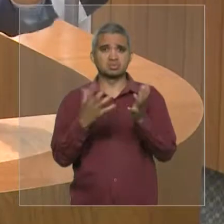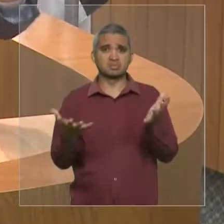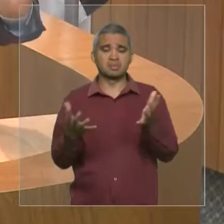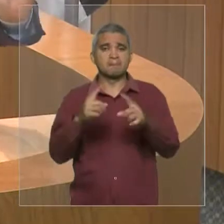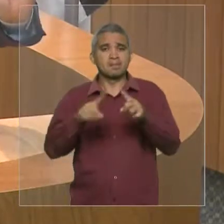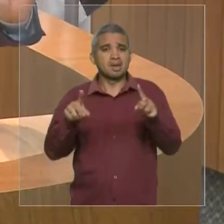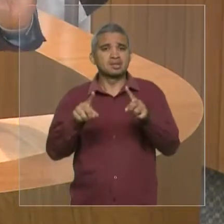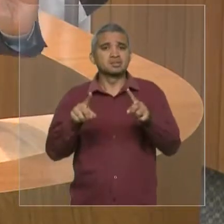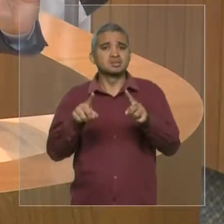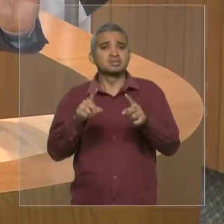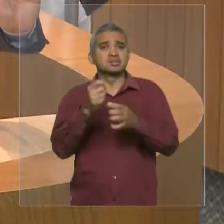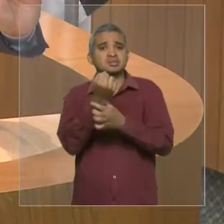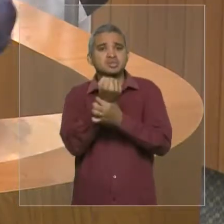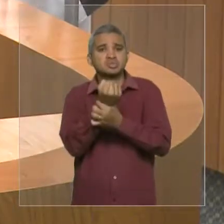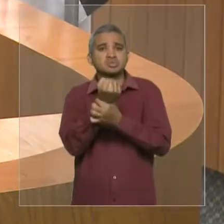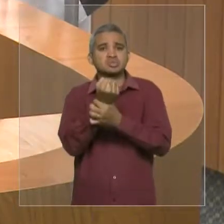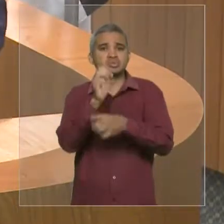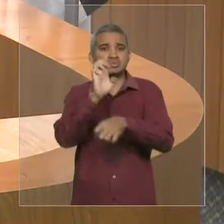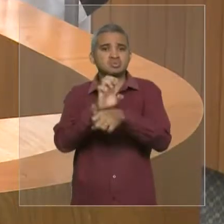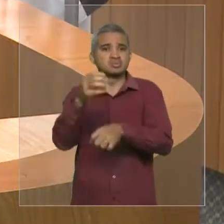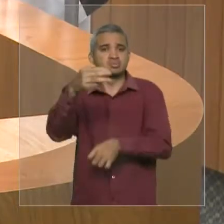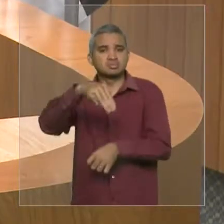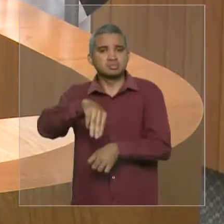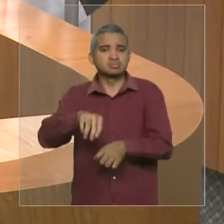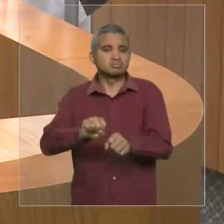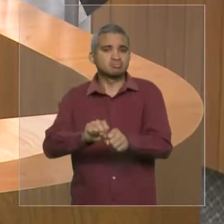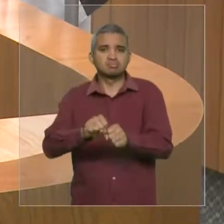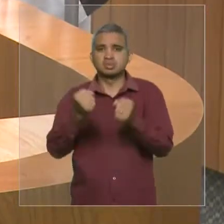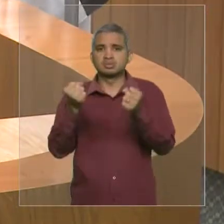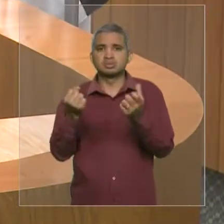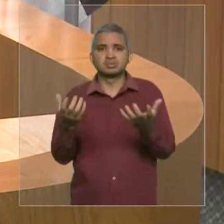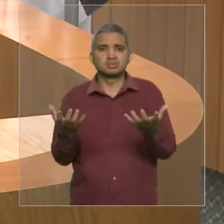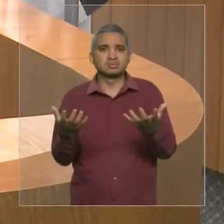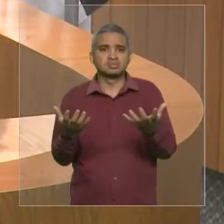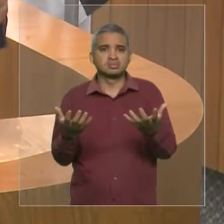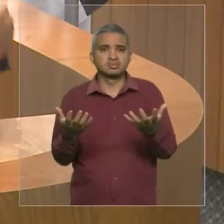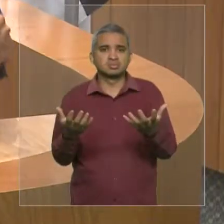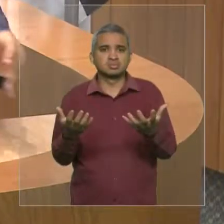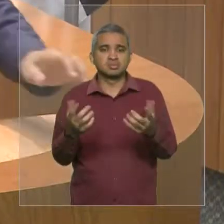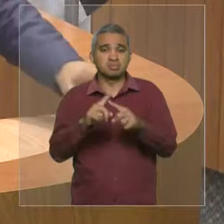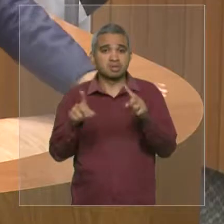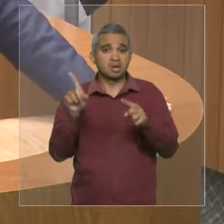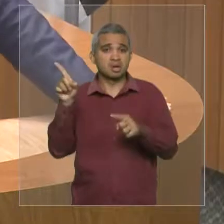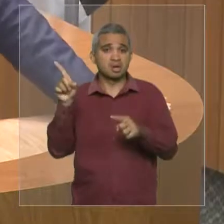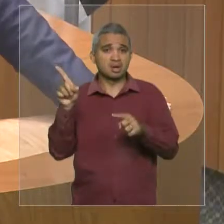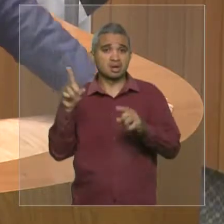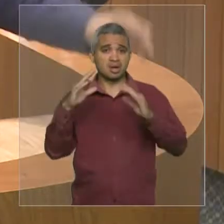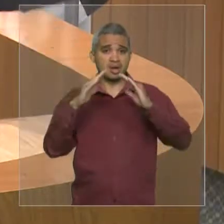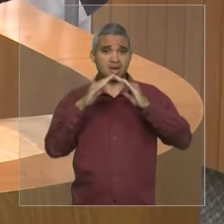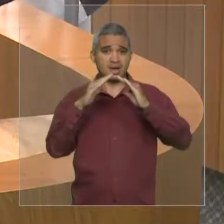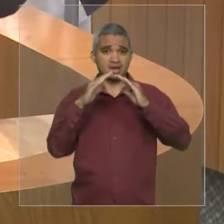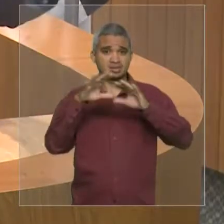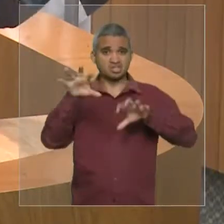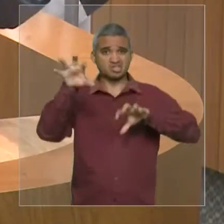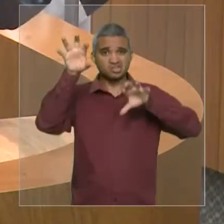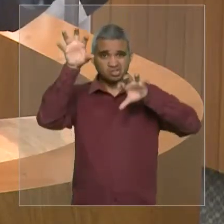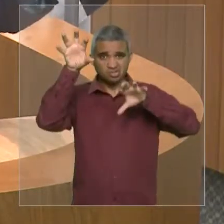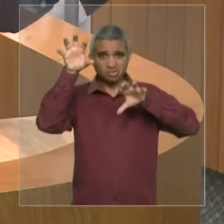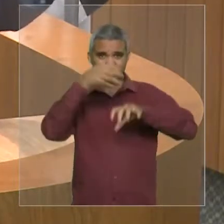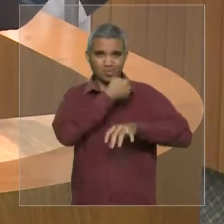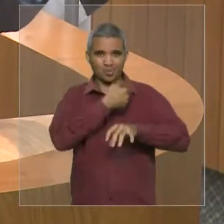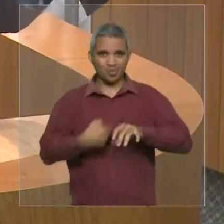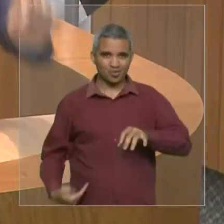falta policial, senhores, em 2 lugares, na porta do Palácio, porque durante as manifestações